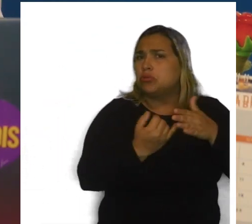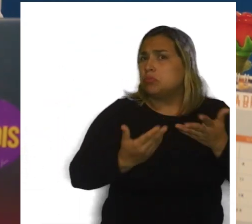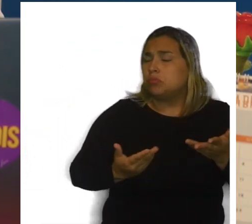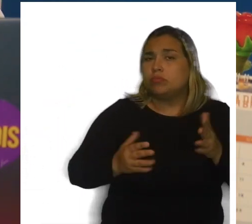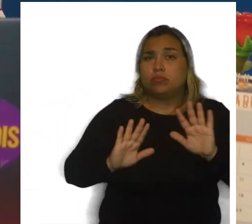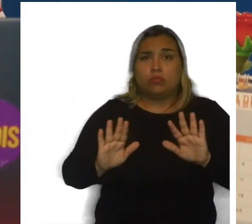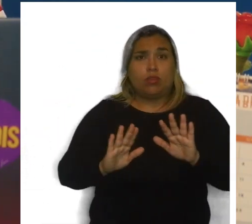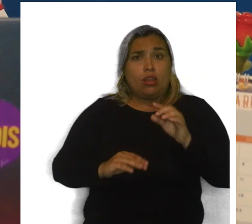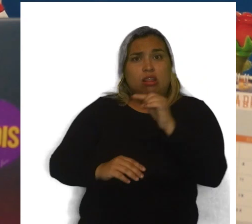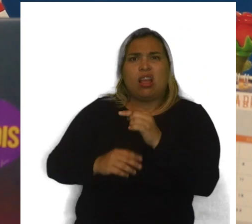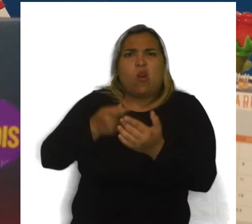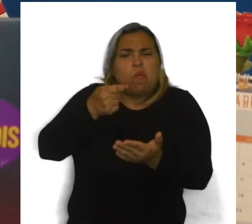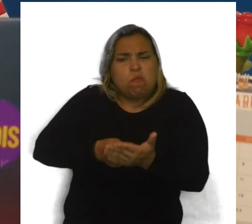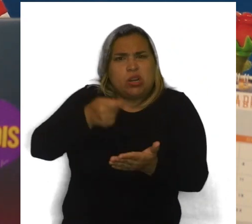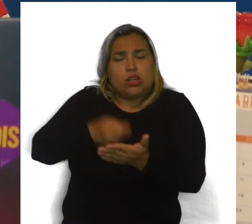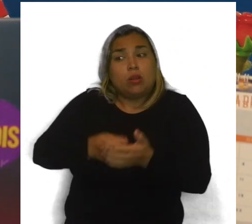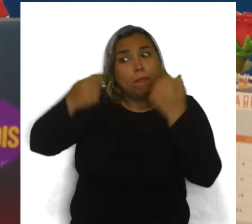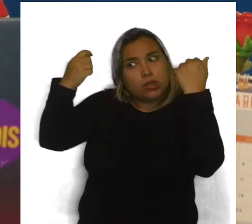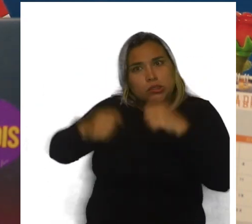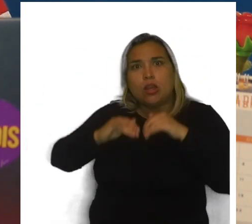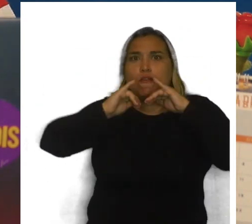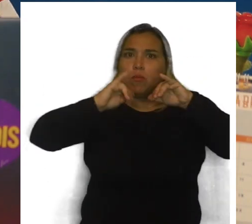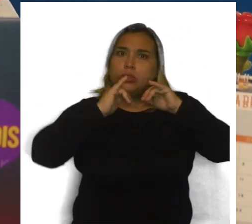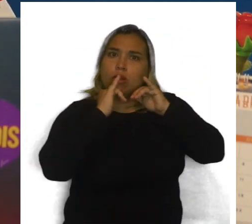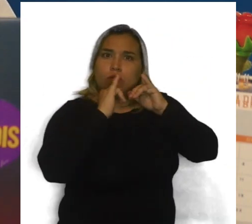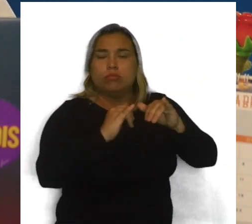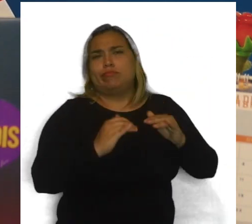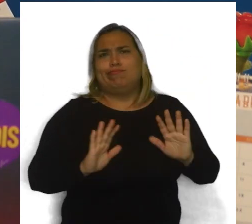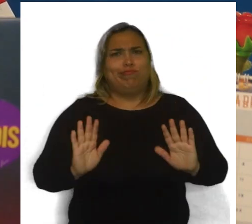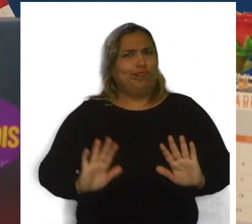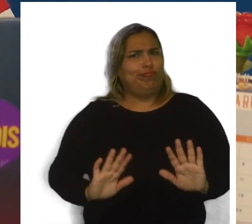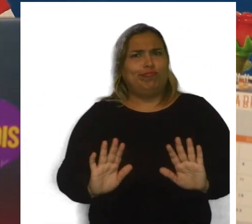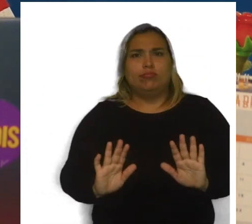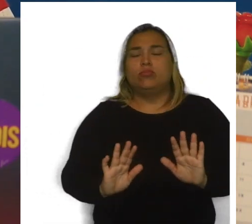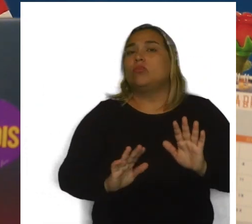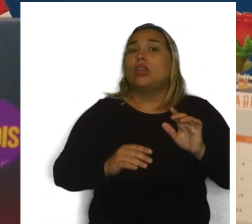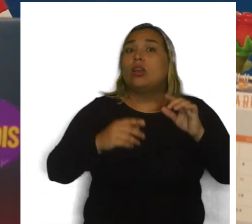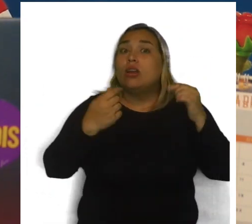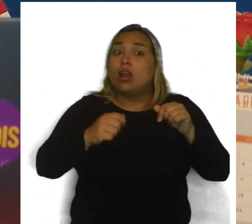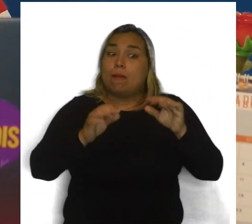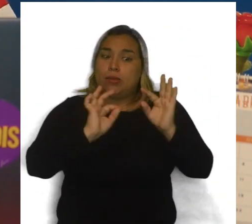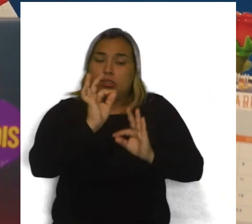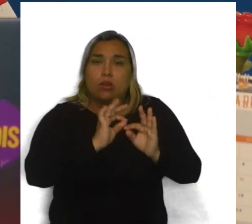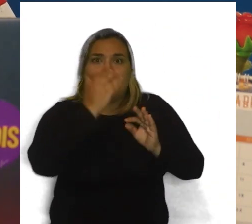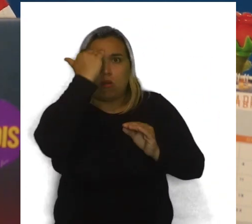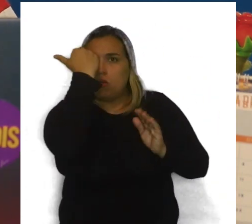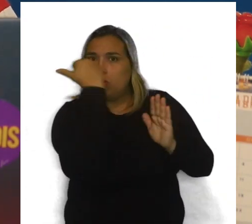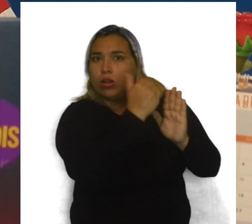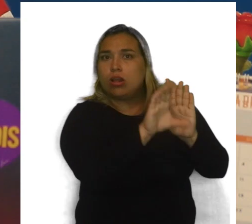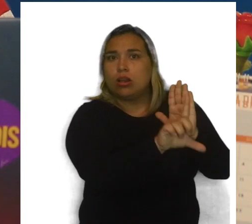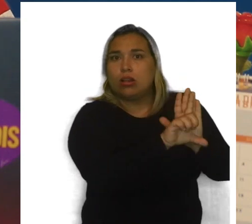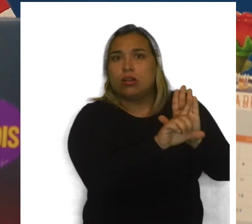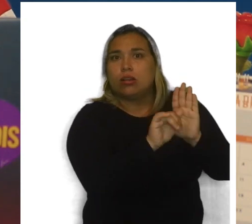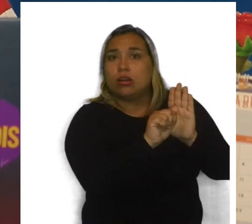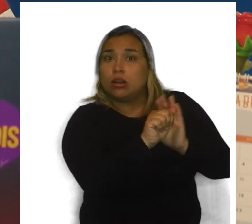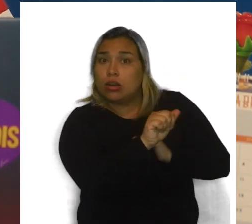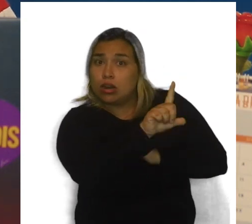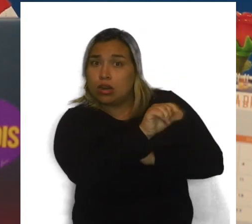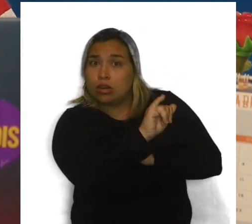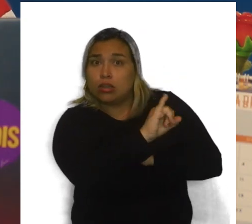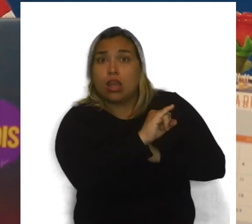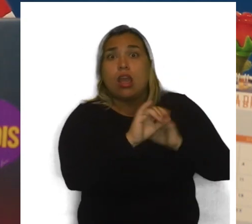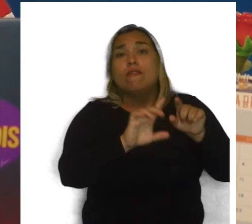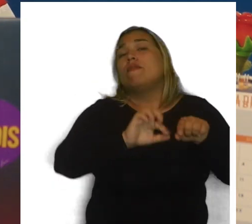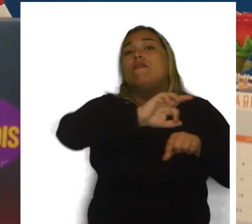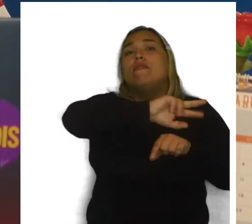que está obrigada a fornecer informações. As organizações que precisam cumprir a lei são entidades filantrópicas